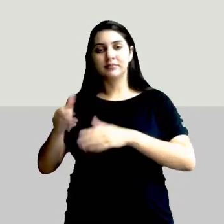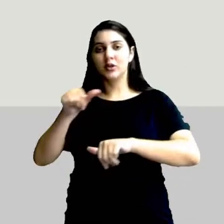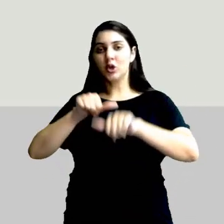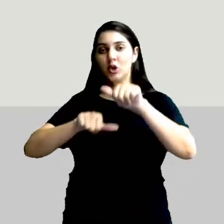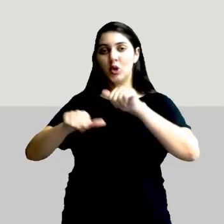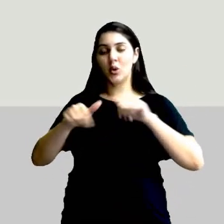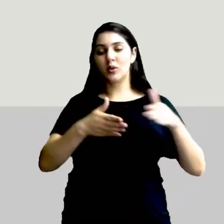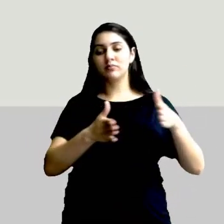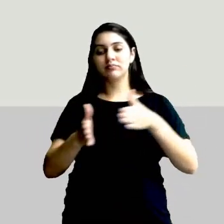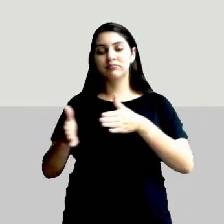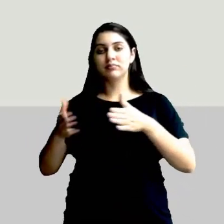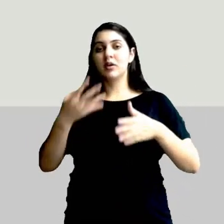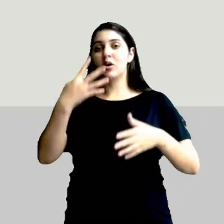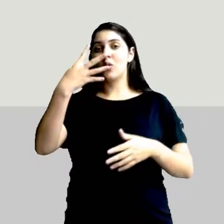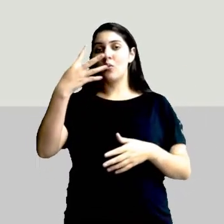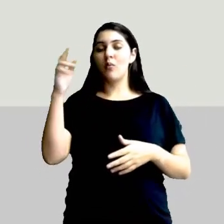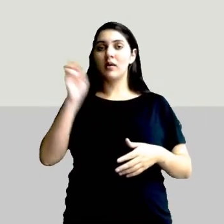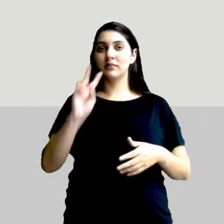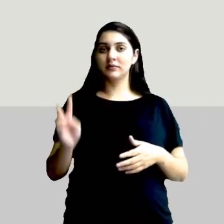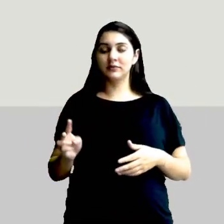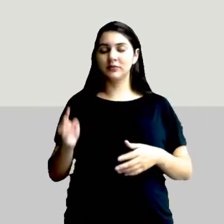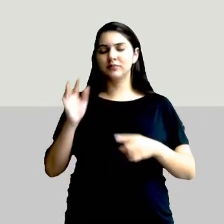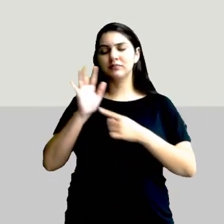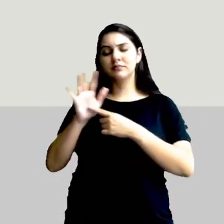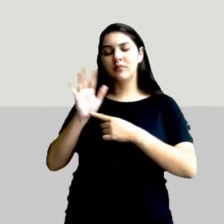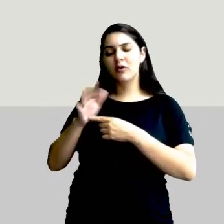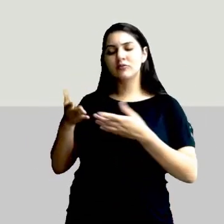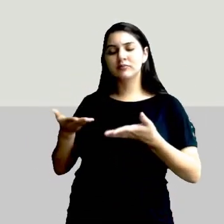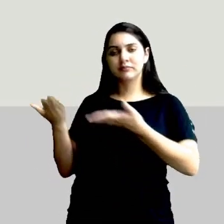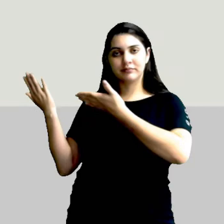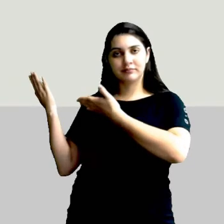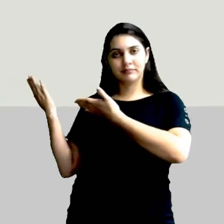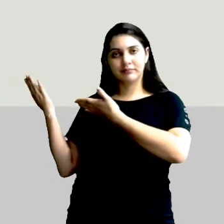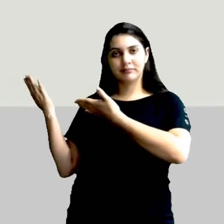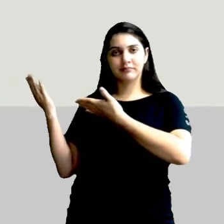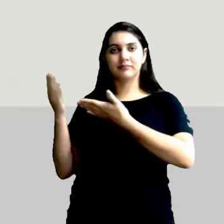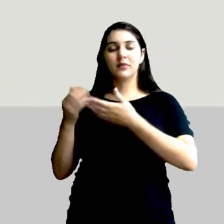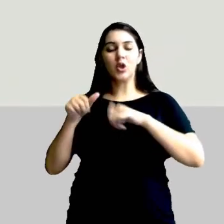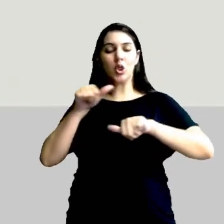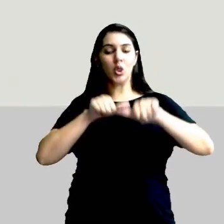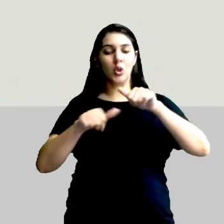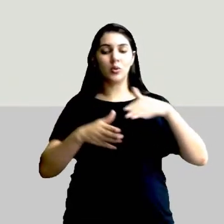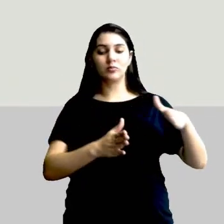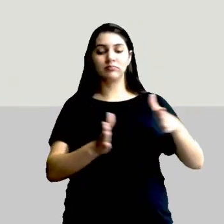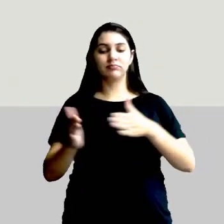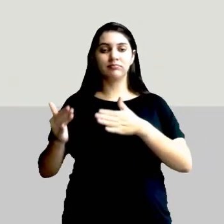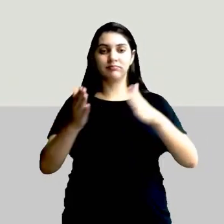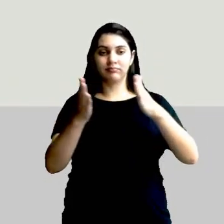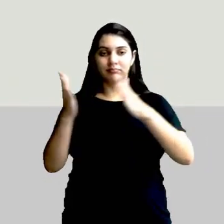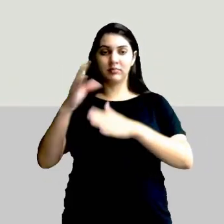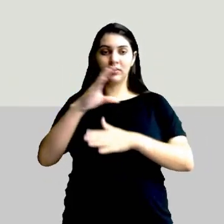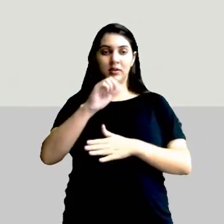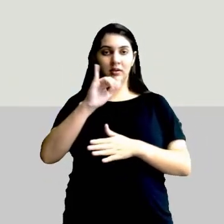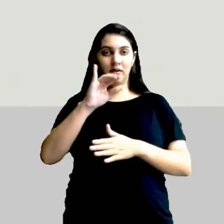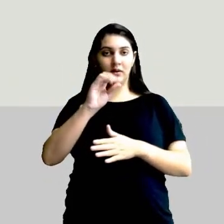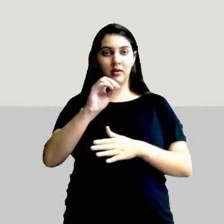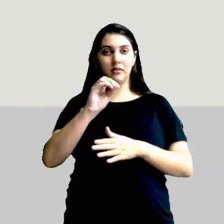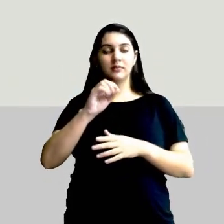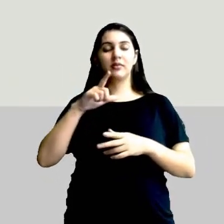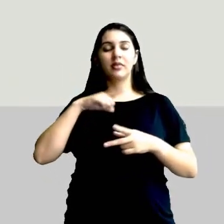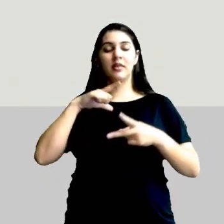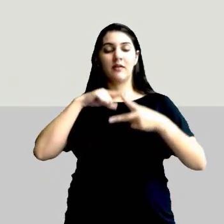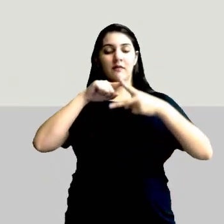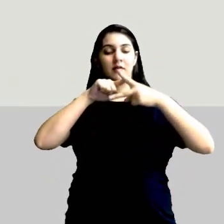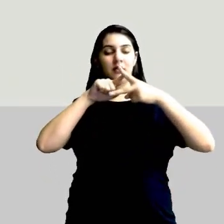direção 4 vezes, como mostra os ângulos abaixo. Então, ó, na mudança de direção de Caio, ele formou